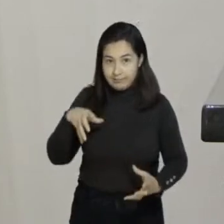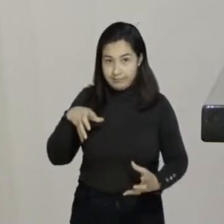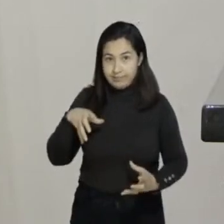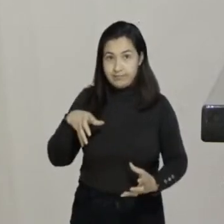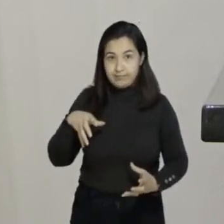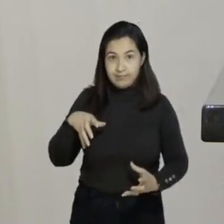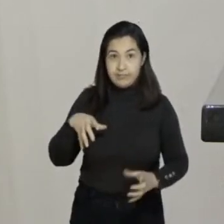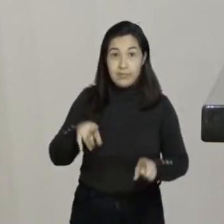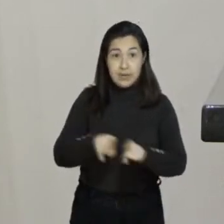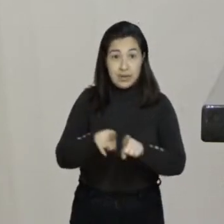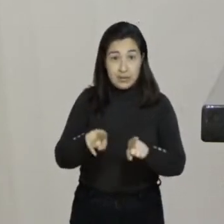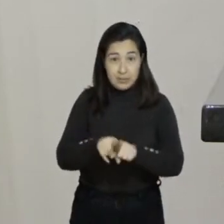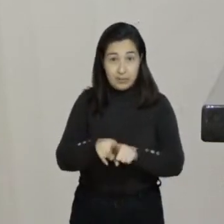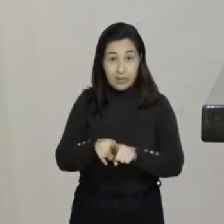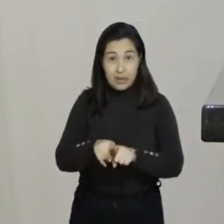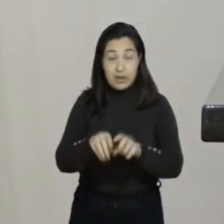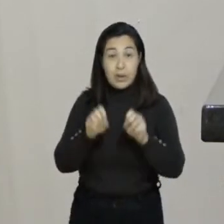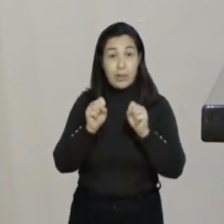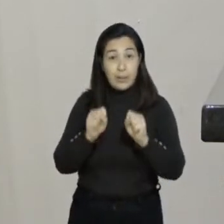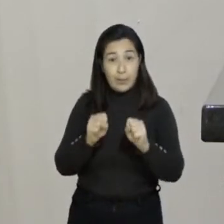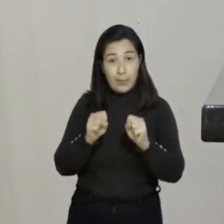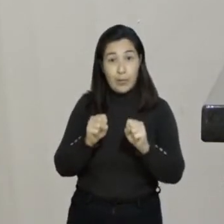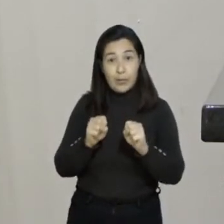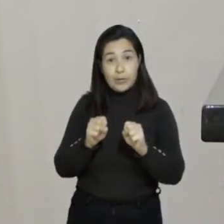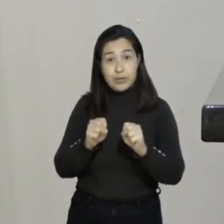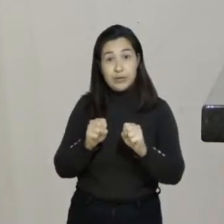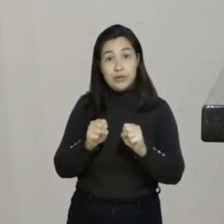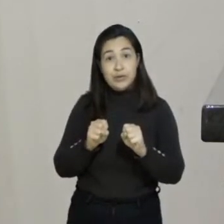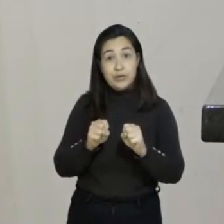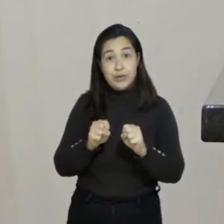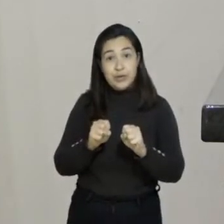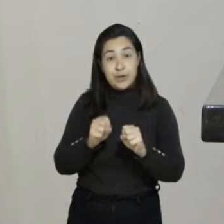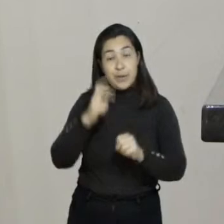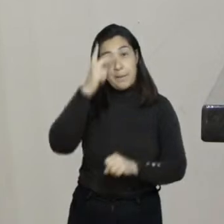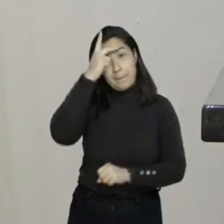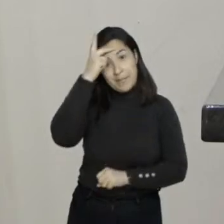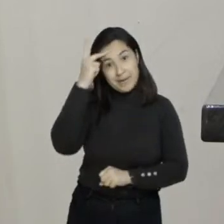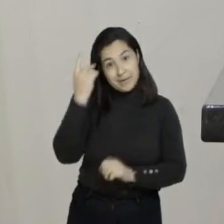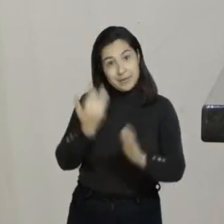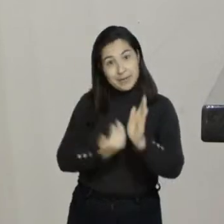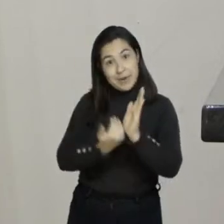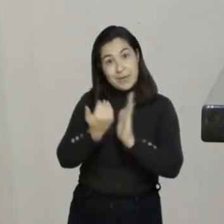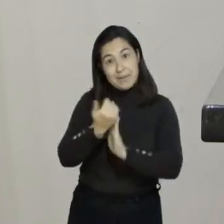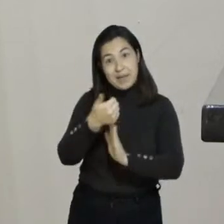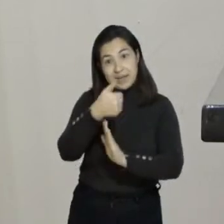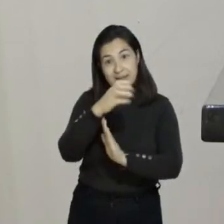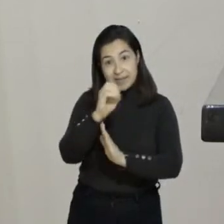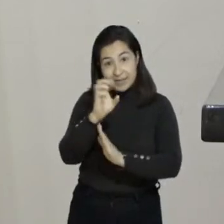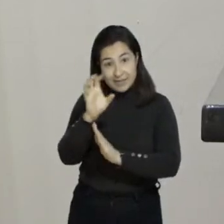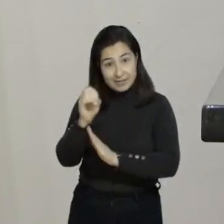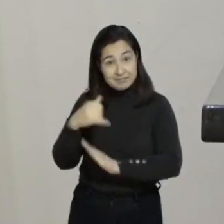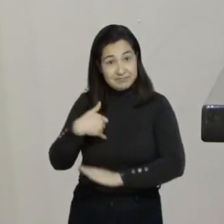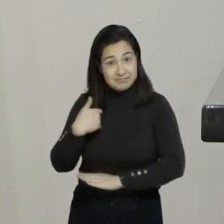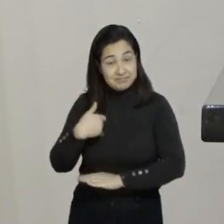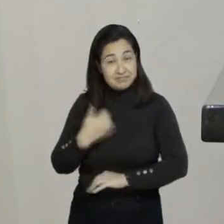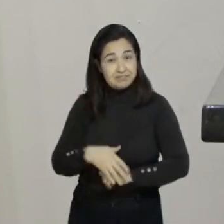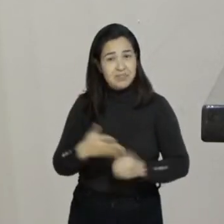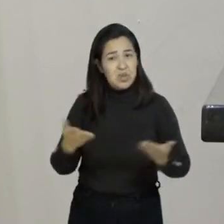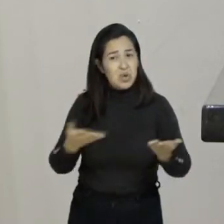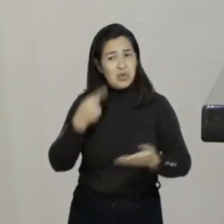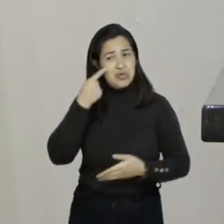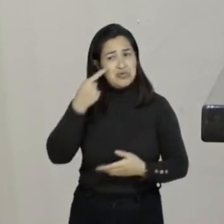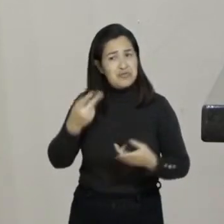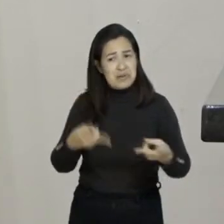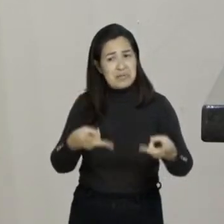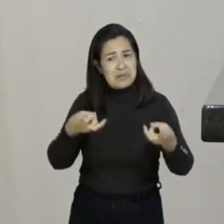um dos grandes expoentes no mundo de pessoas centenárias coisa que hoje a gente não vê muito no